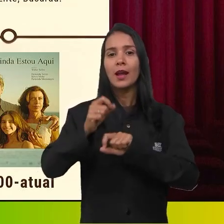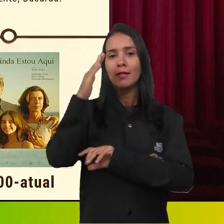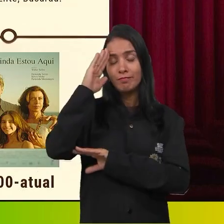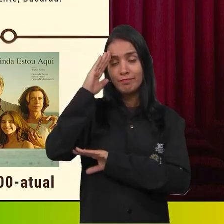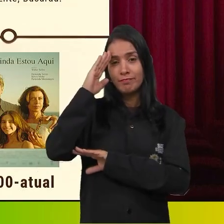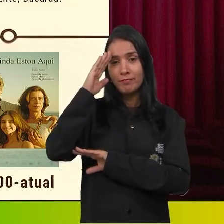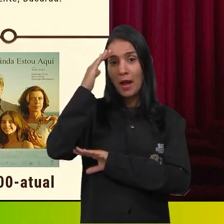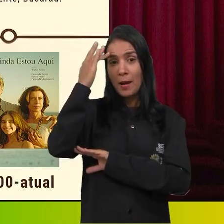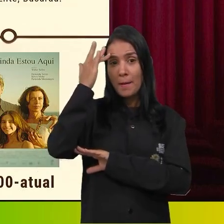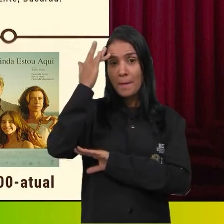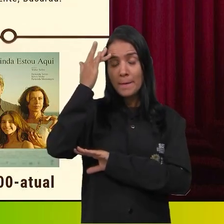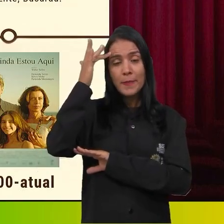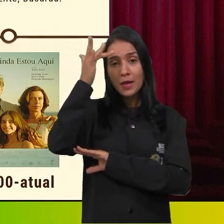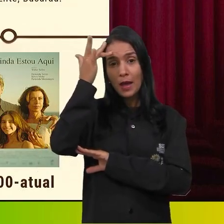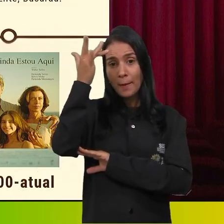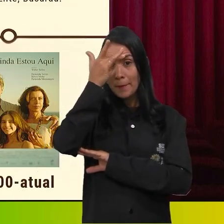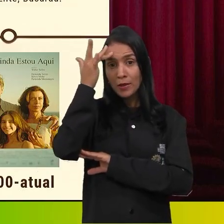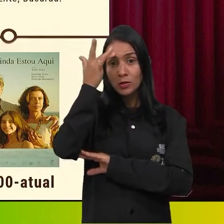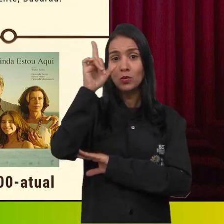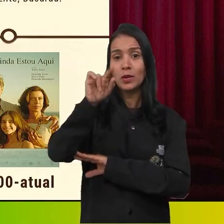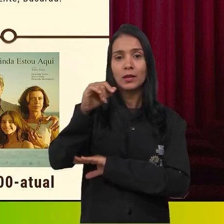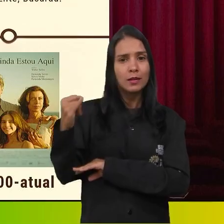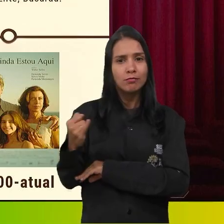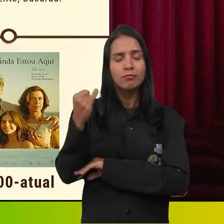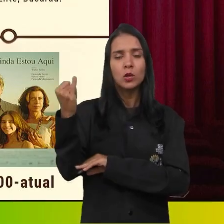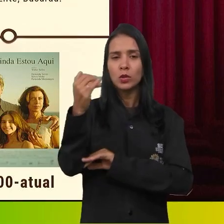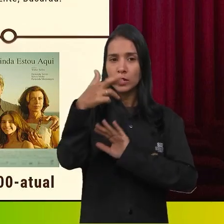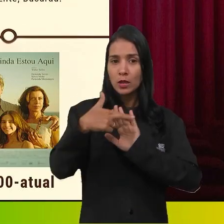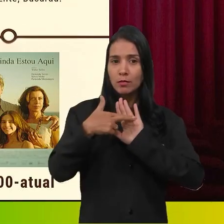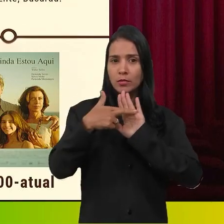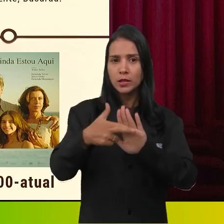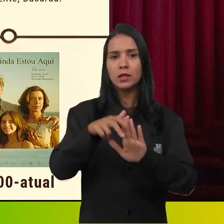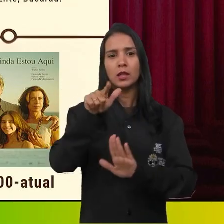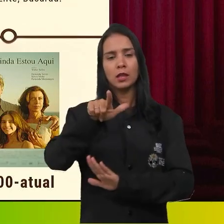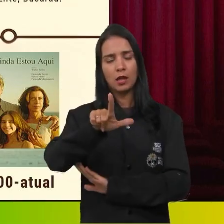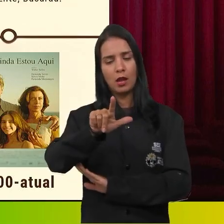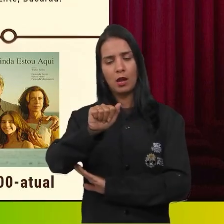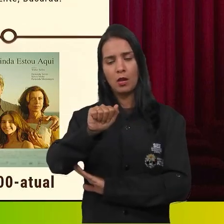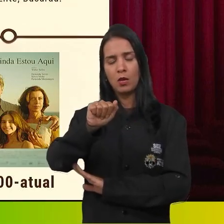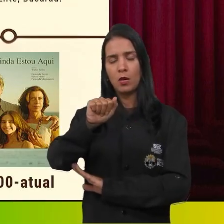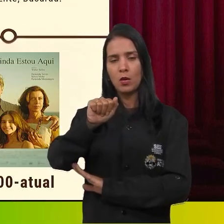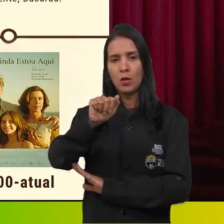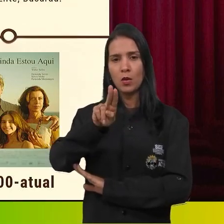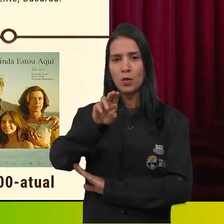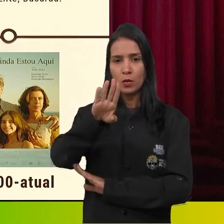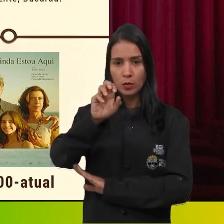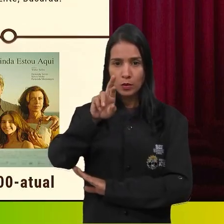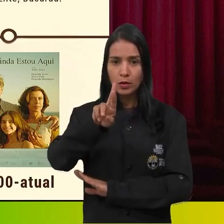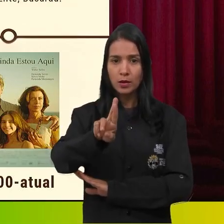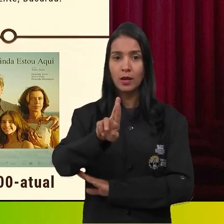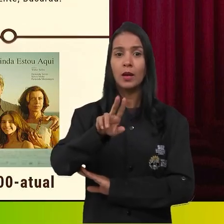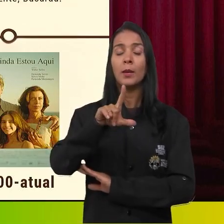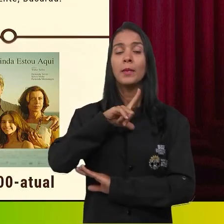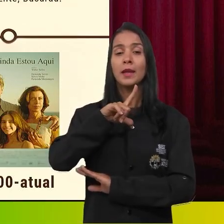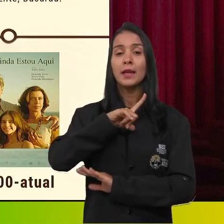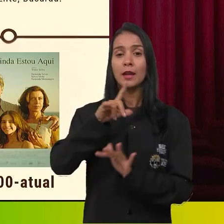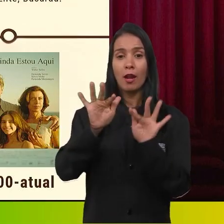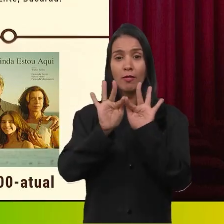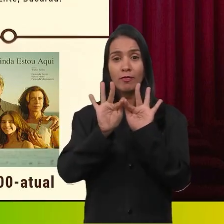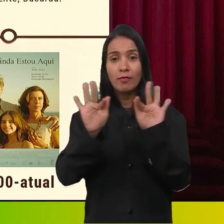desse movimento do Cinema Novo, que foi Glauber Rocha. E aí ele trazia, né, aquela